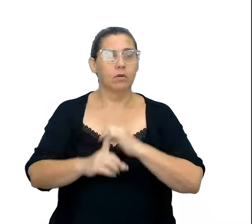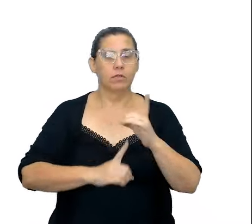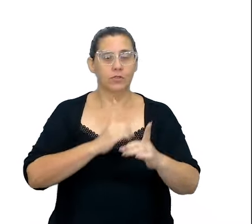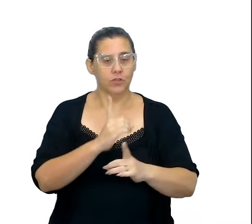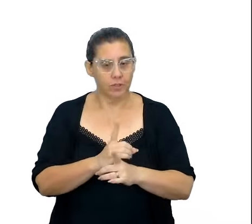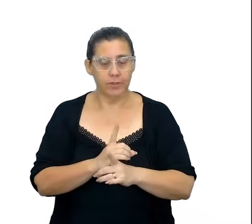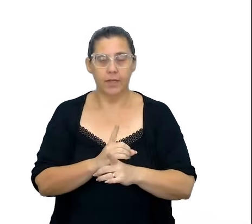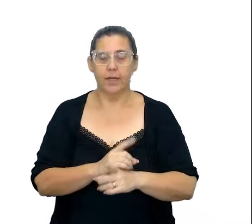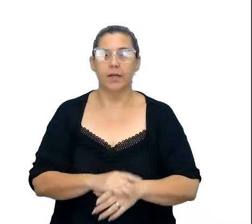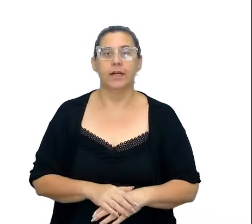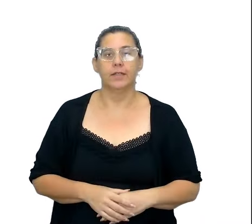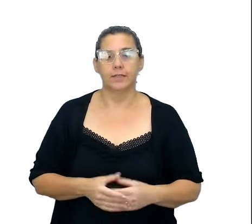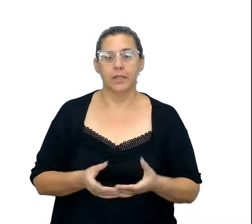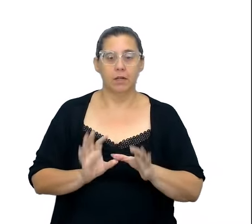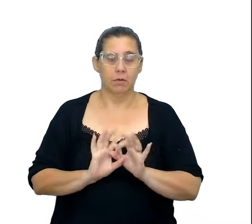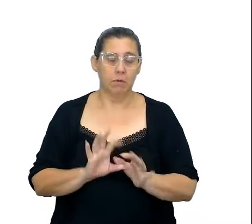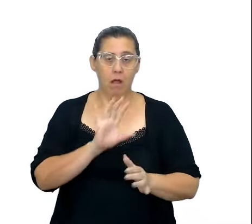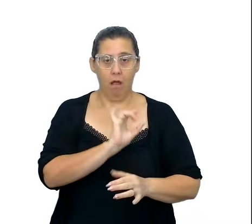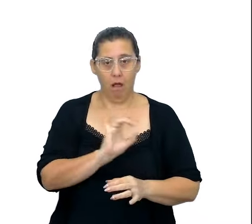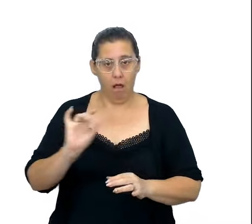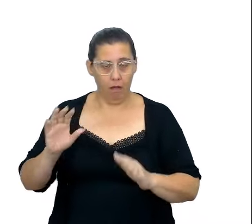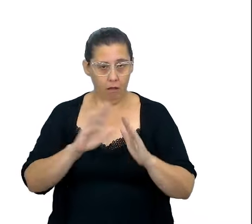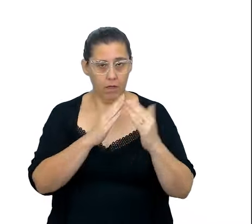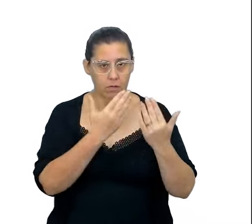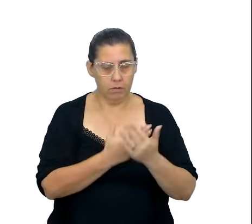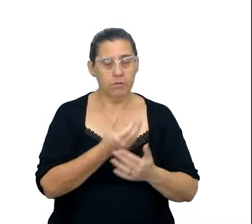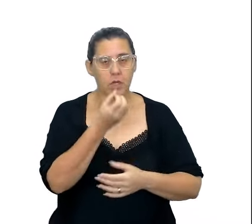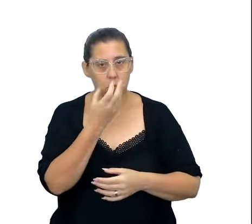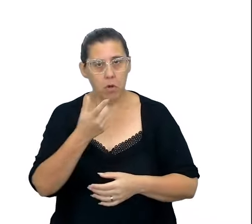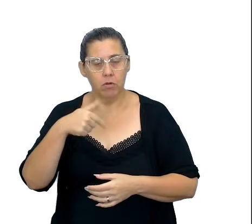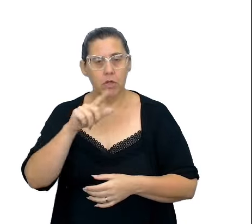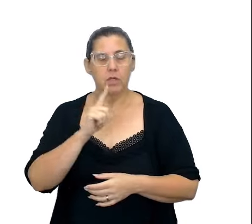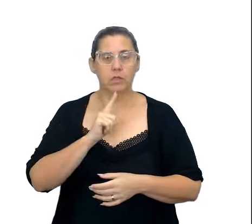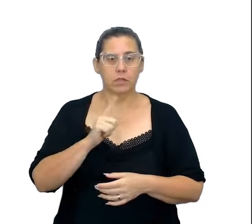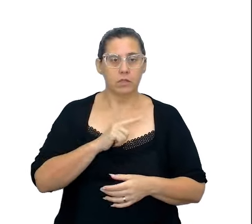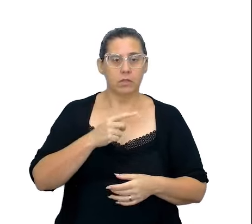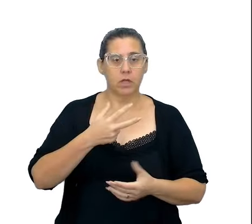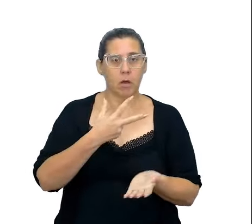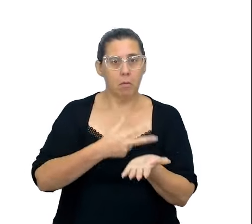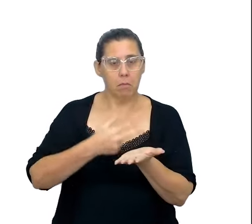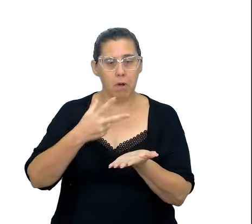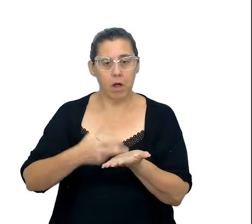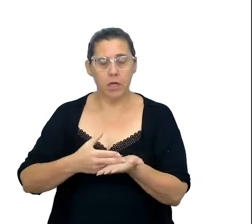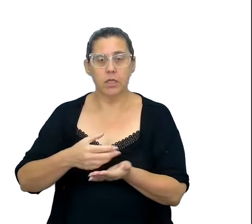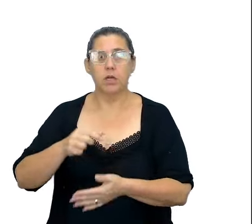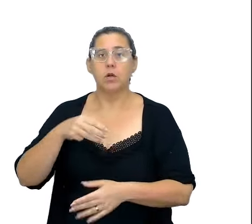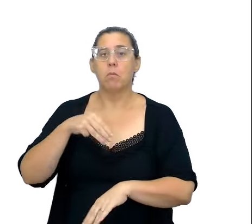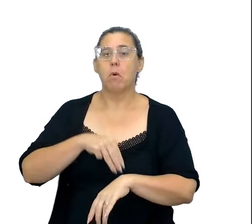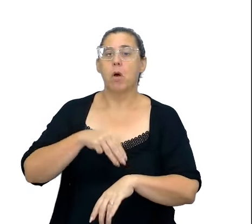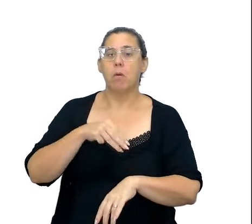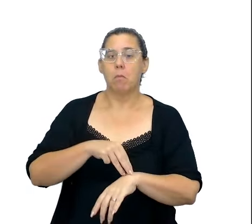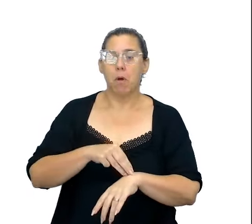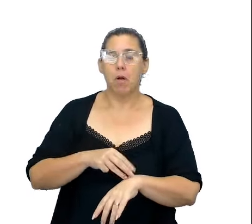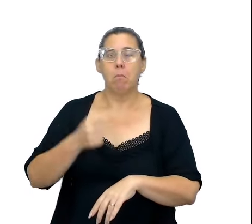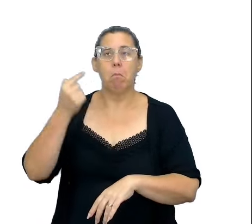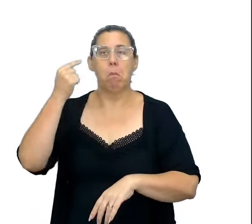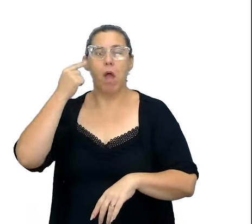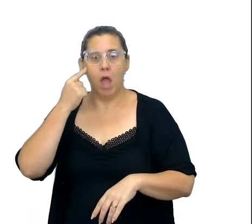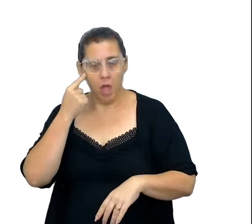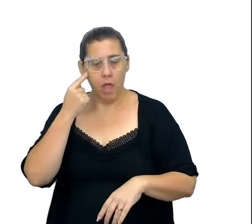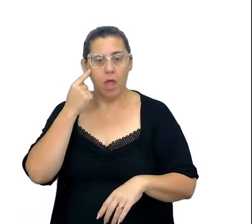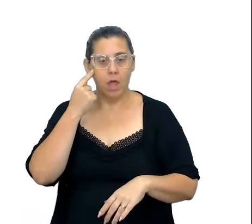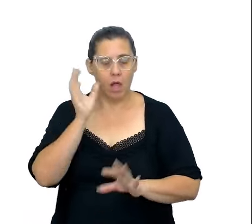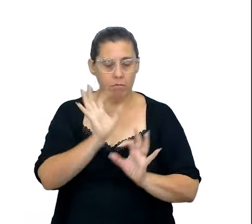dos recursos disponíveis em cada escola. Por isso que é bom a gente poder ter os pares nesse momento da TPC, né, para pensar